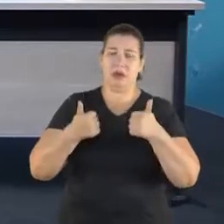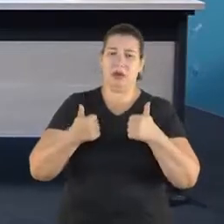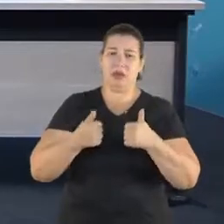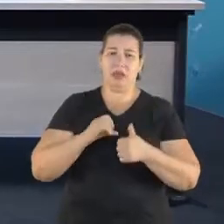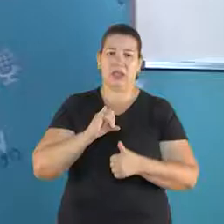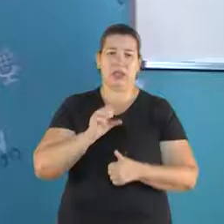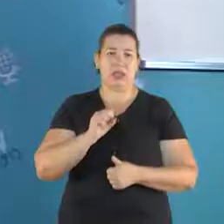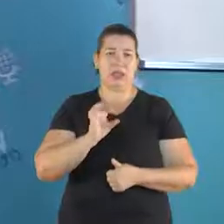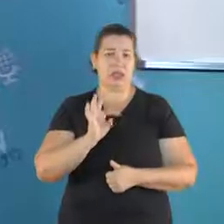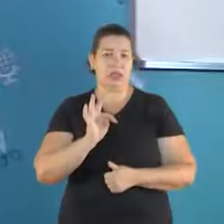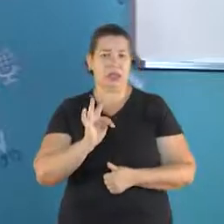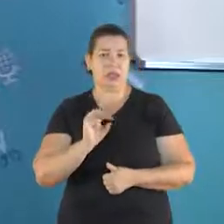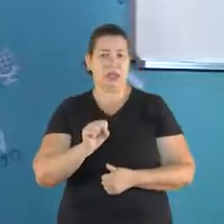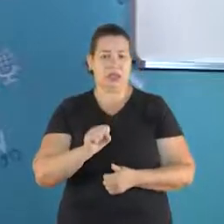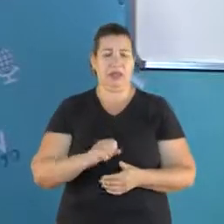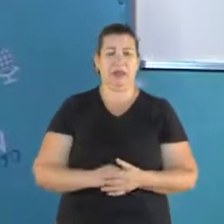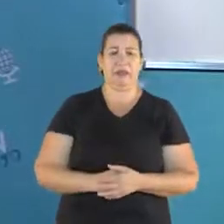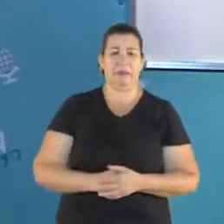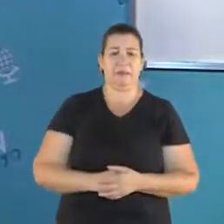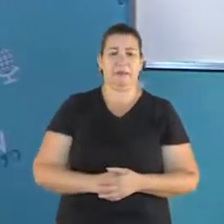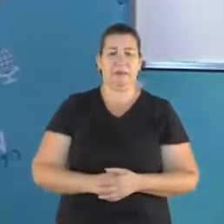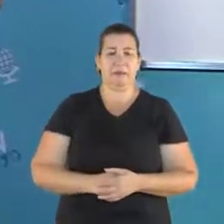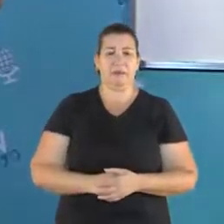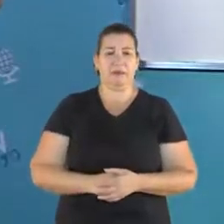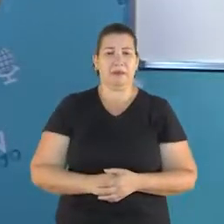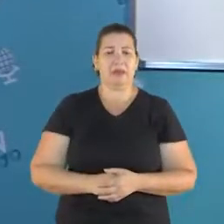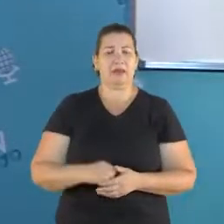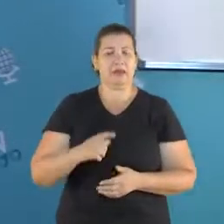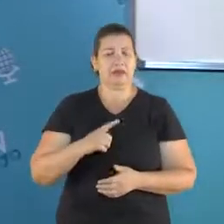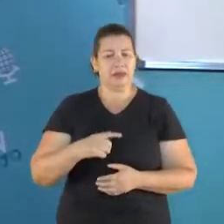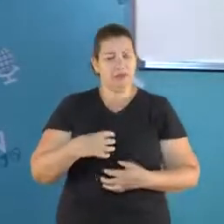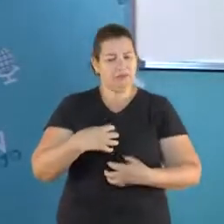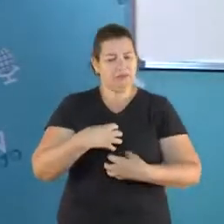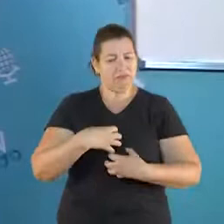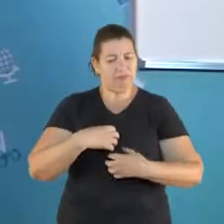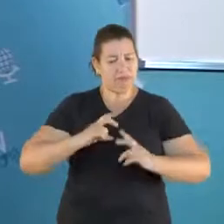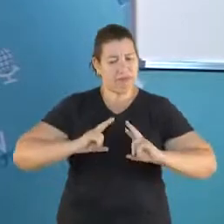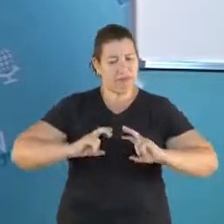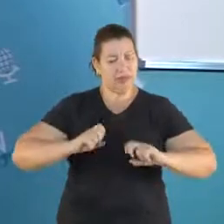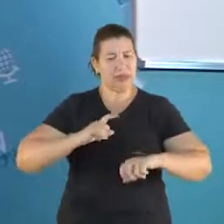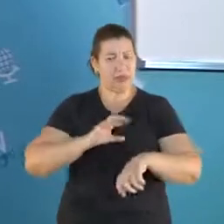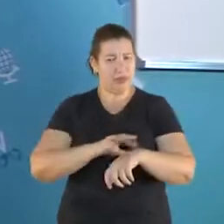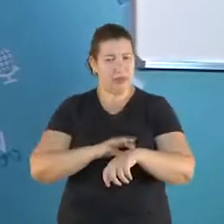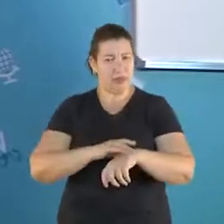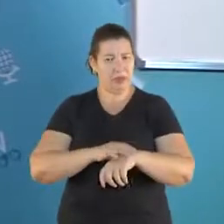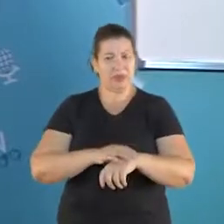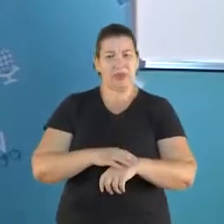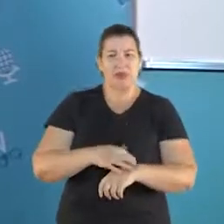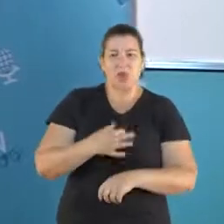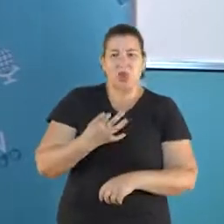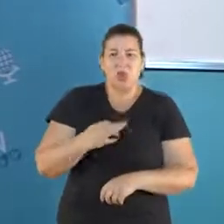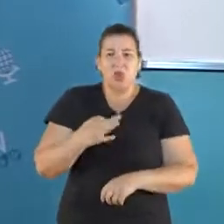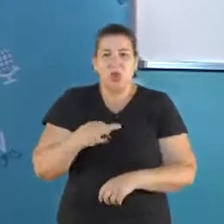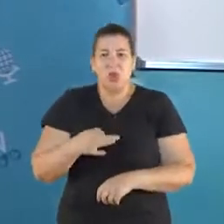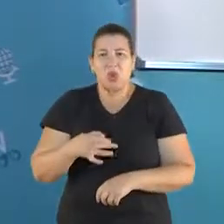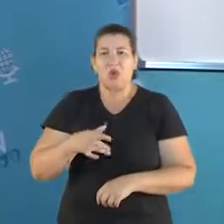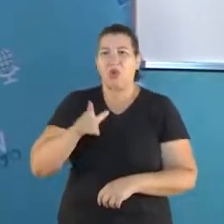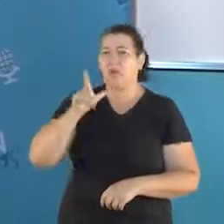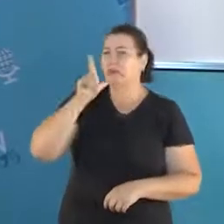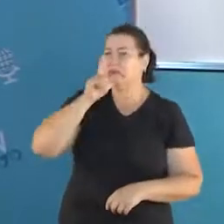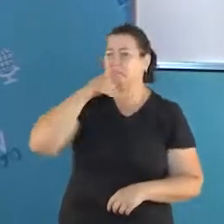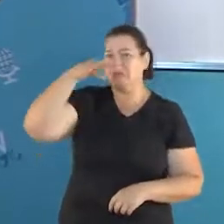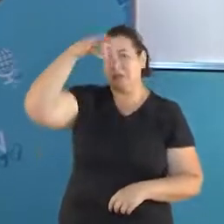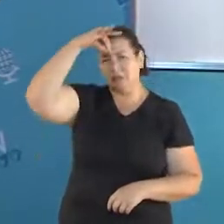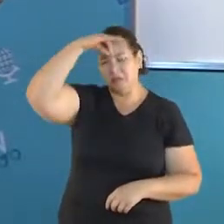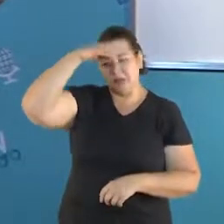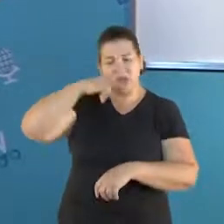das ISTs. Tenha em mente que o aparecimento de sinais e sintomas, como dor na genitália, ardência quando você